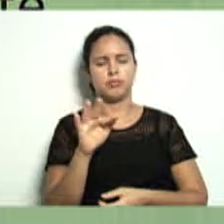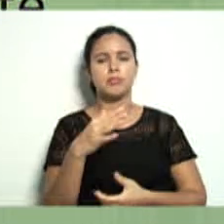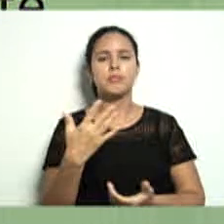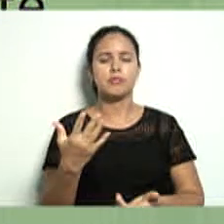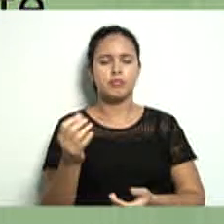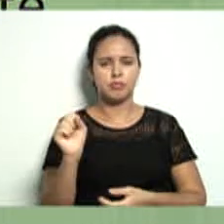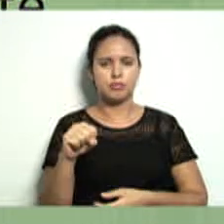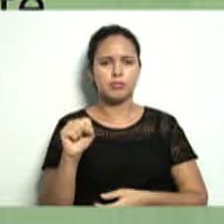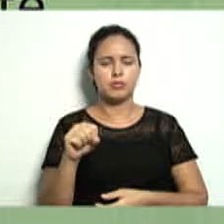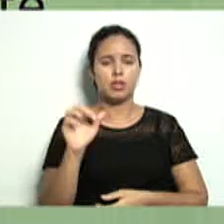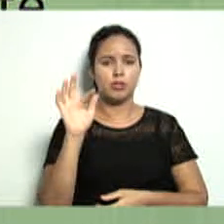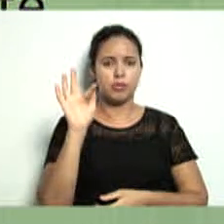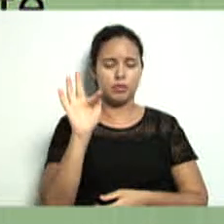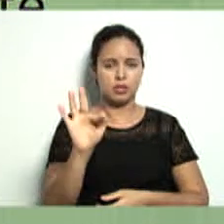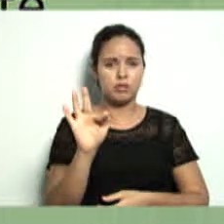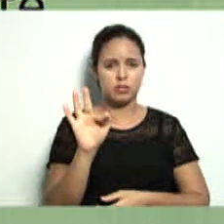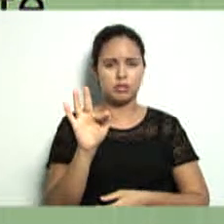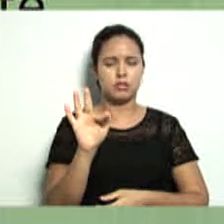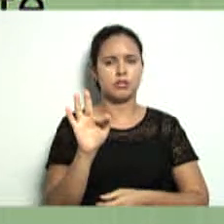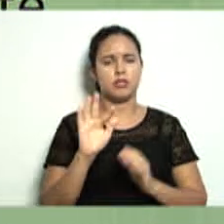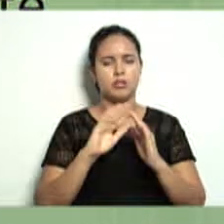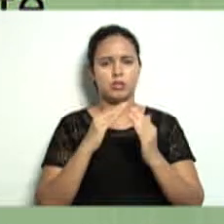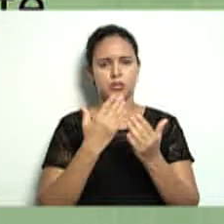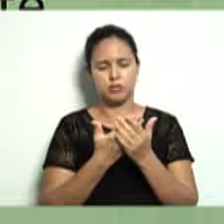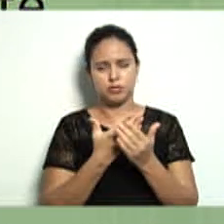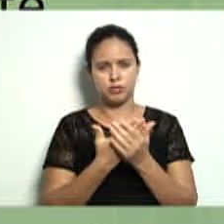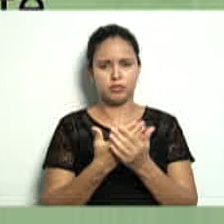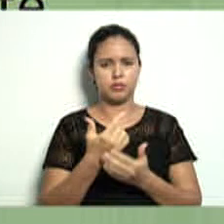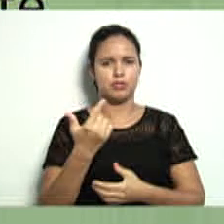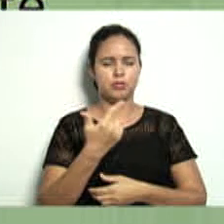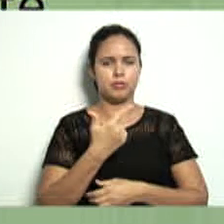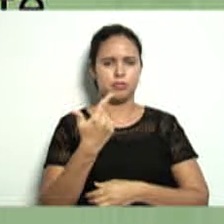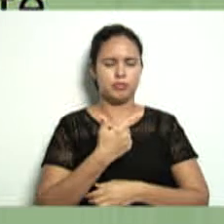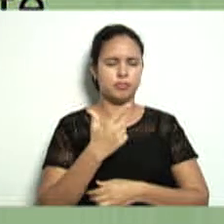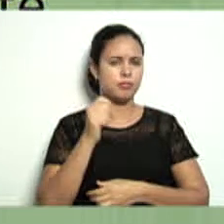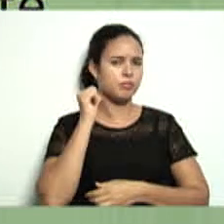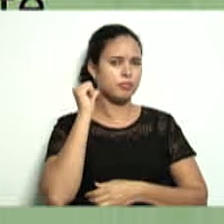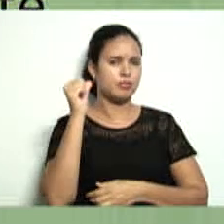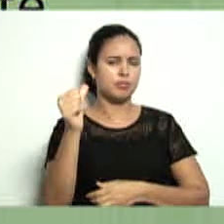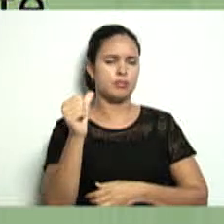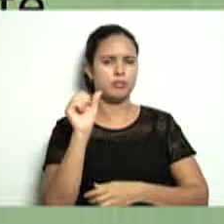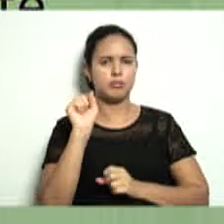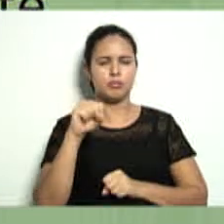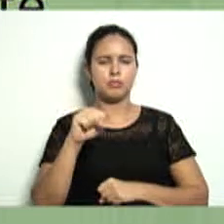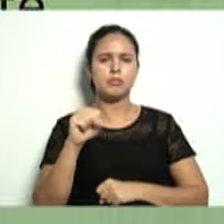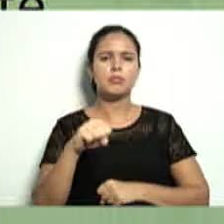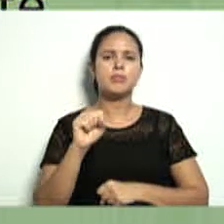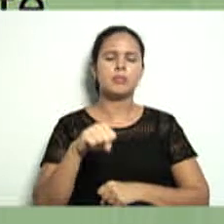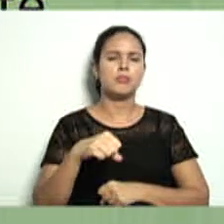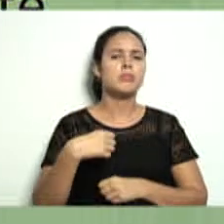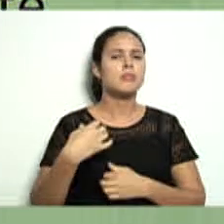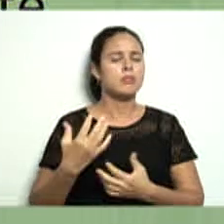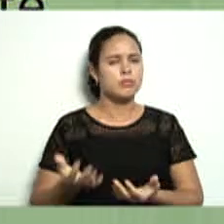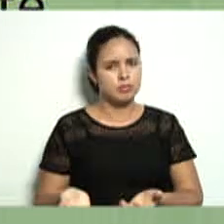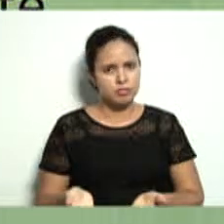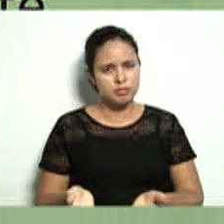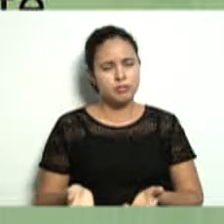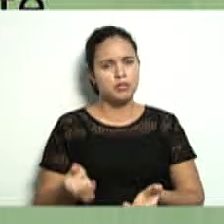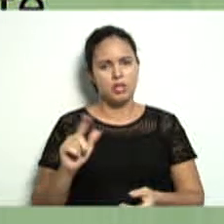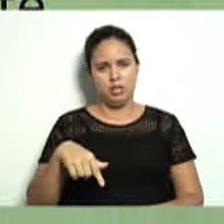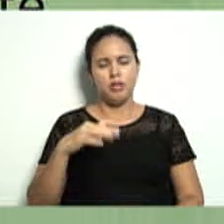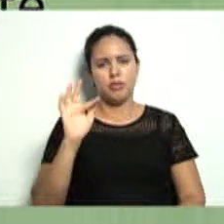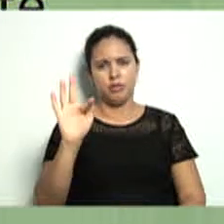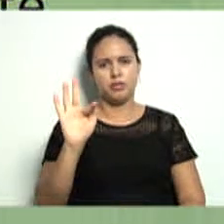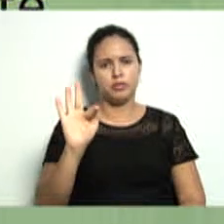Foi o que colaborou aqui a Escola 22 de Abril. Muito bem, o pessoal da Escola 22 de Abril. É